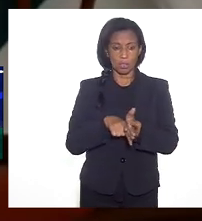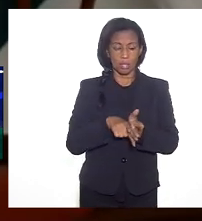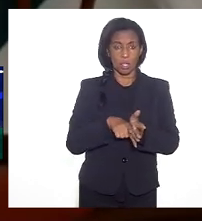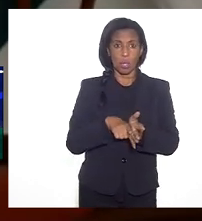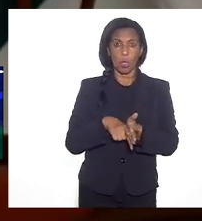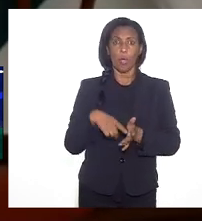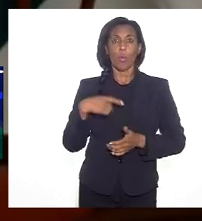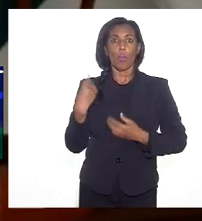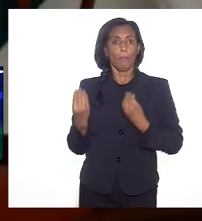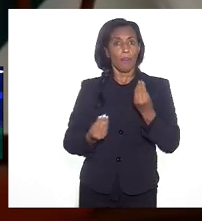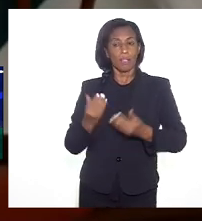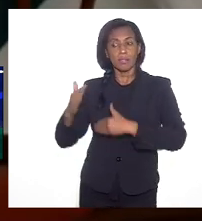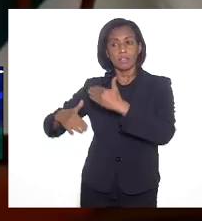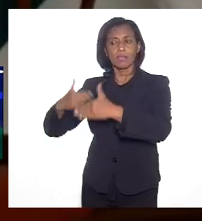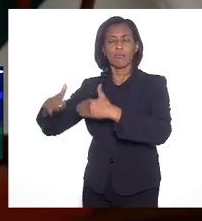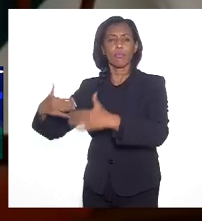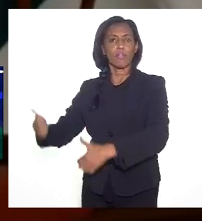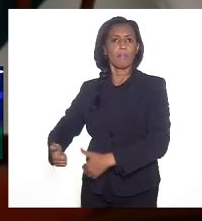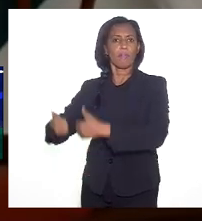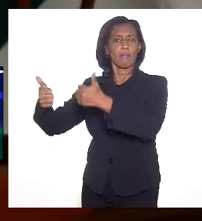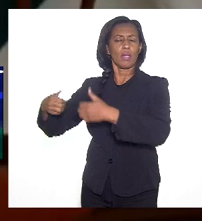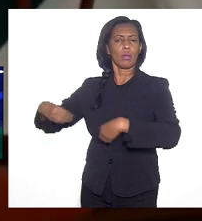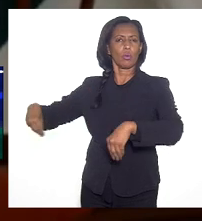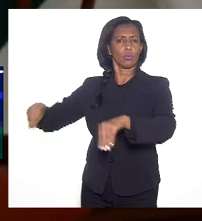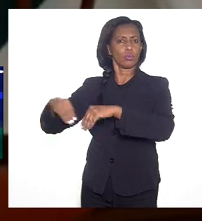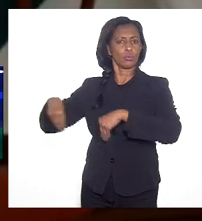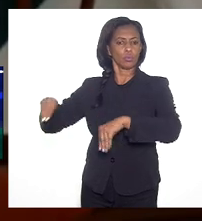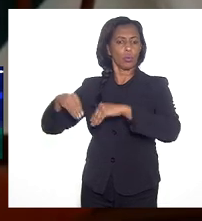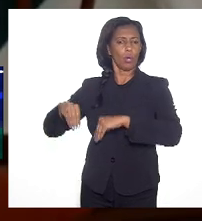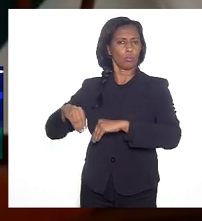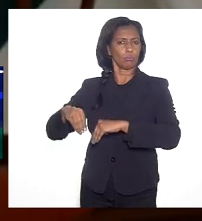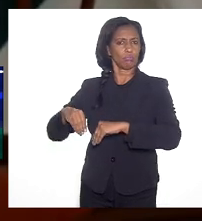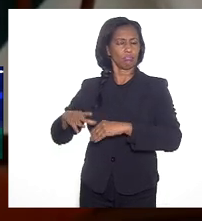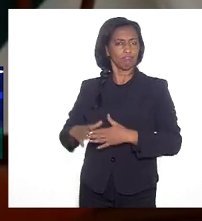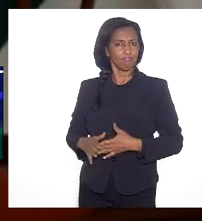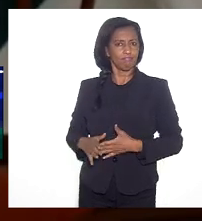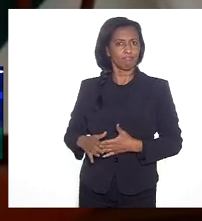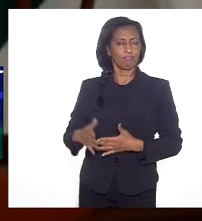pode fazer para desenvolver melhor aquele solo para desenvolver melhor aquela